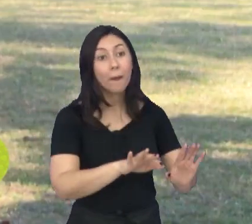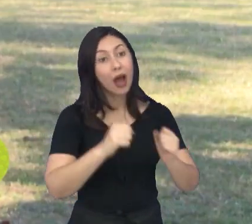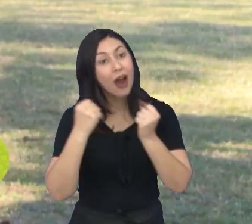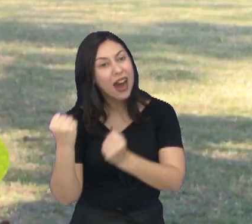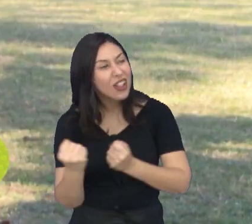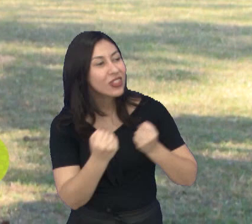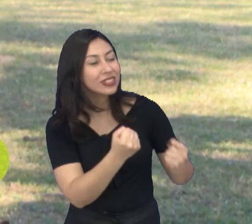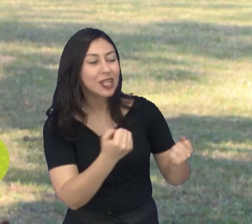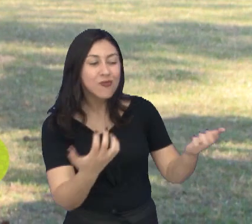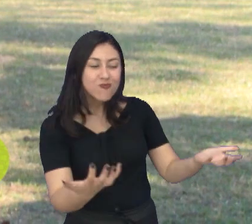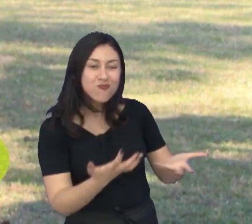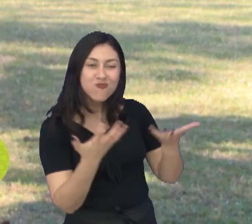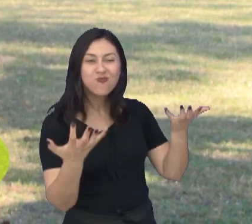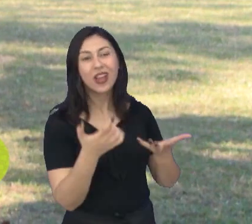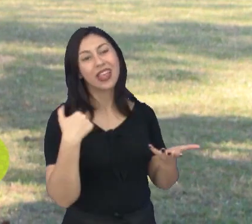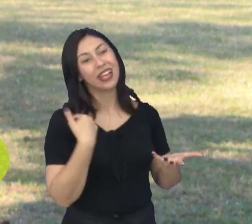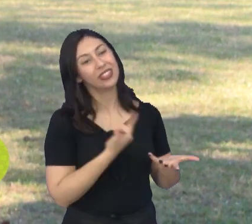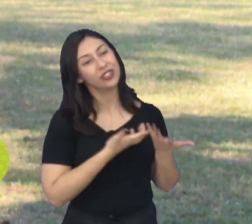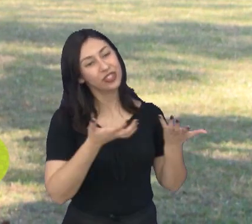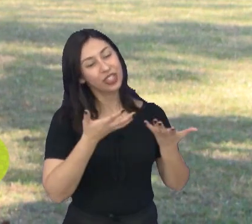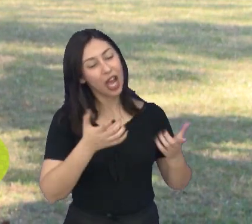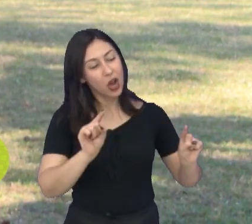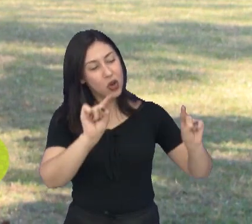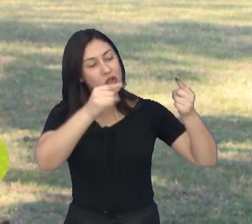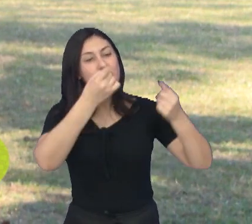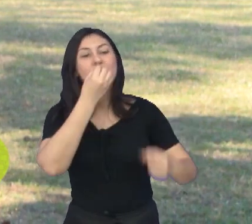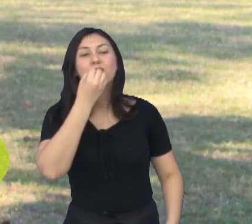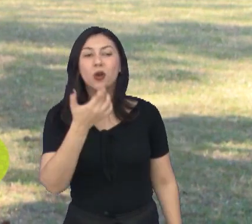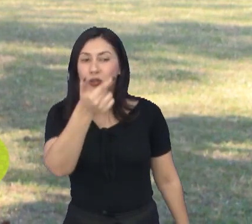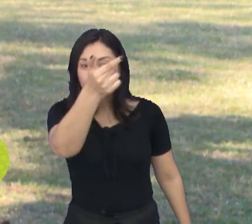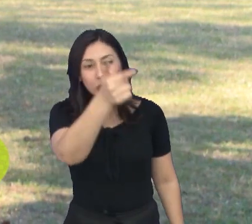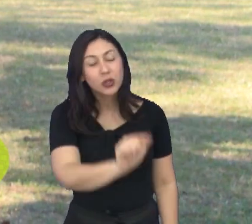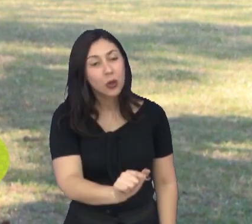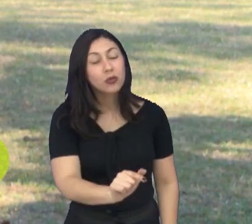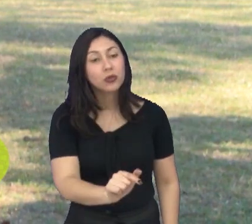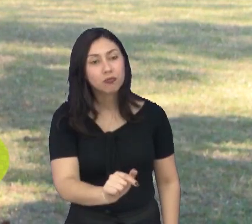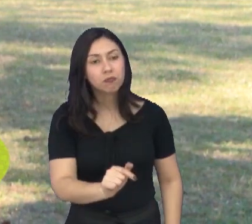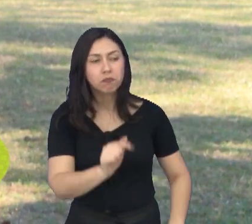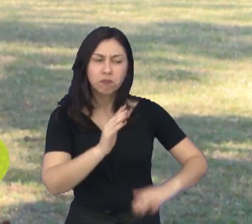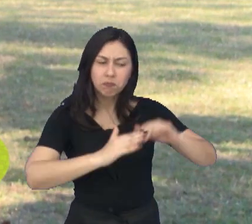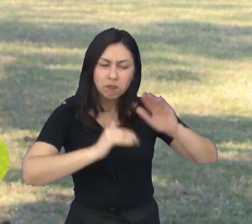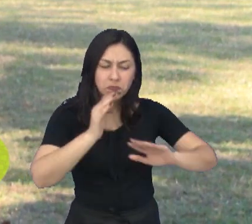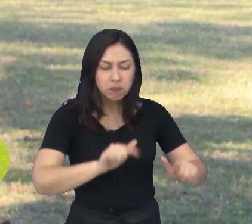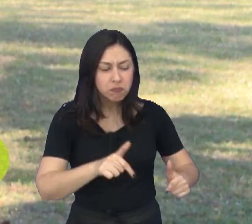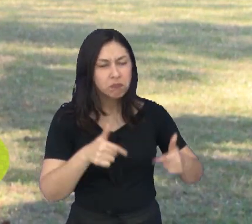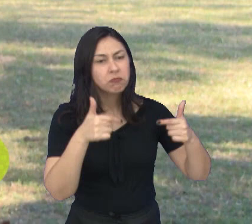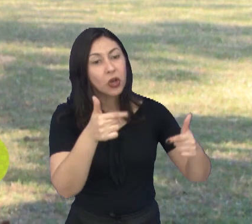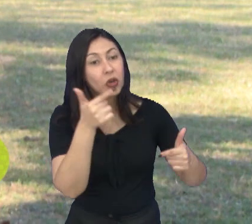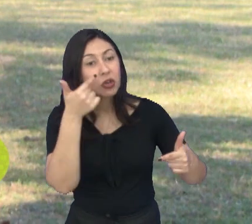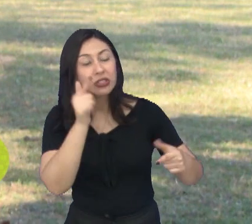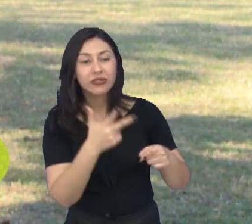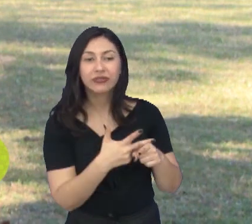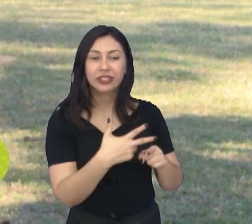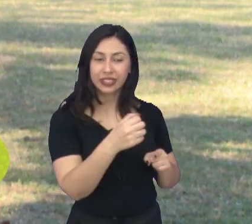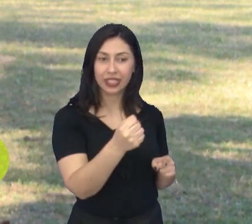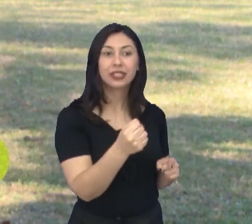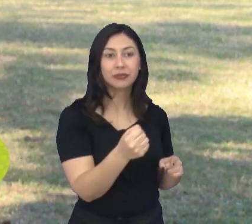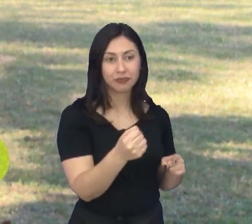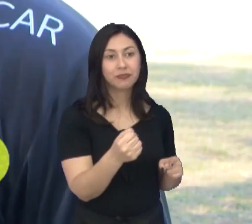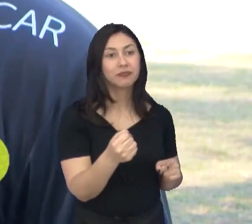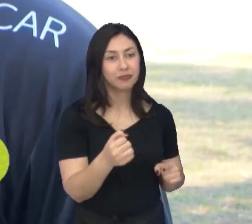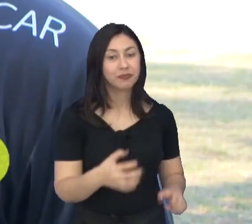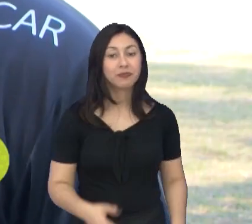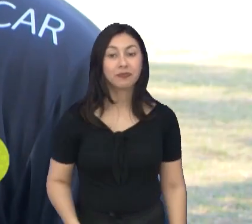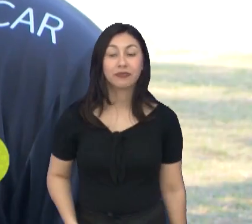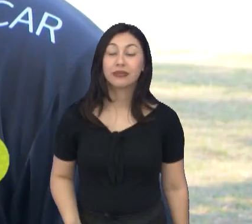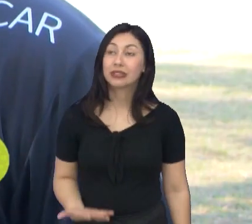tem tudo para fazer mais um grande jogo, como a gente vem fazendo nessa Copa Paulista, grandes atuações para a gente conseguir passar para essa segunda fase aí com uma rodada de